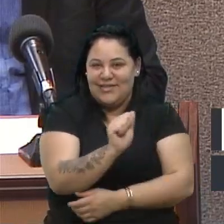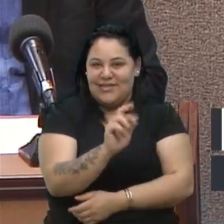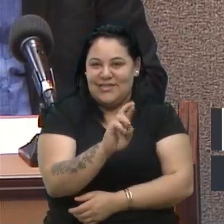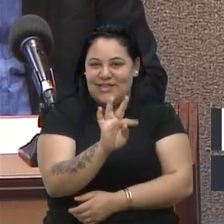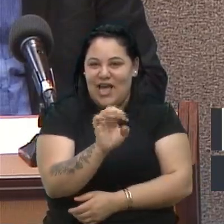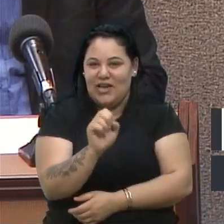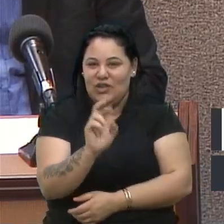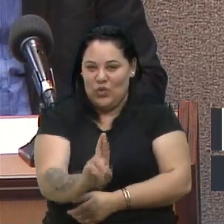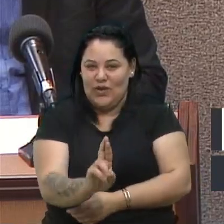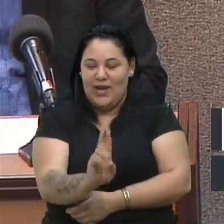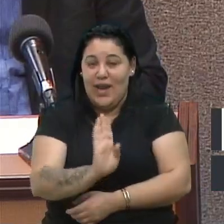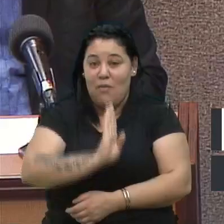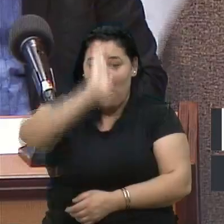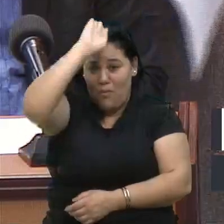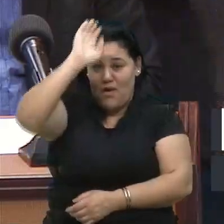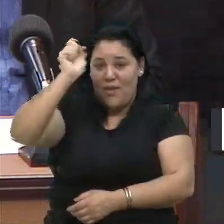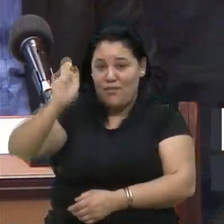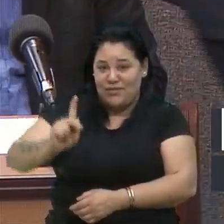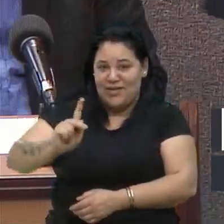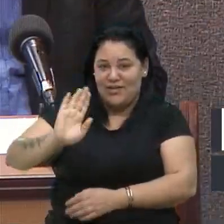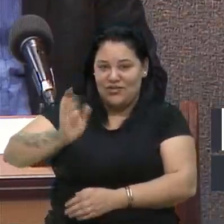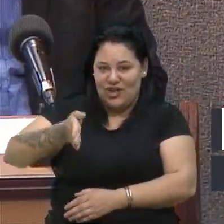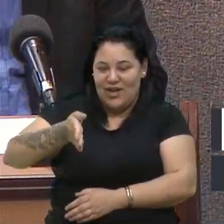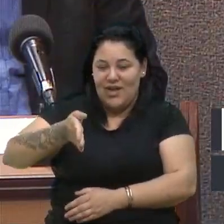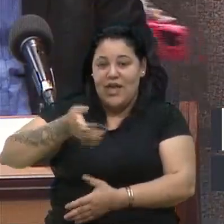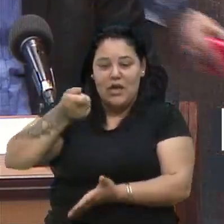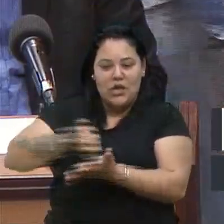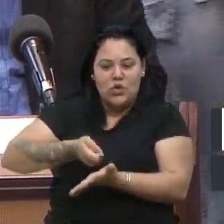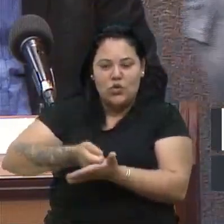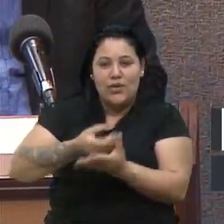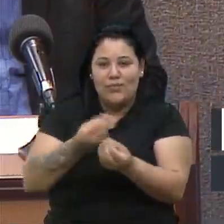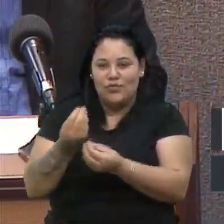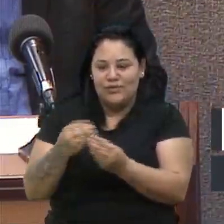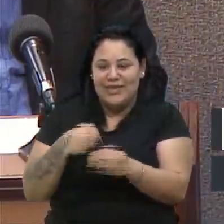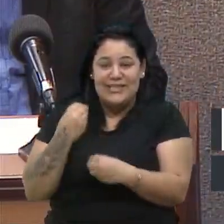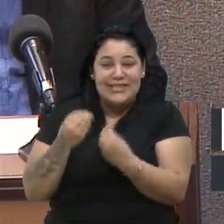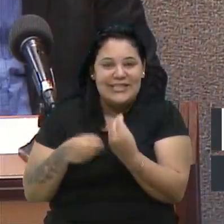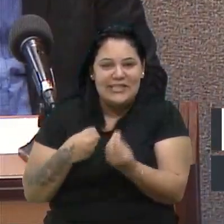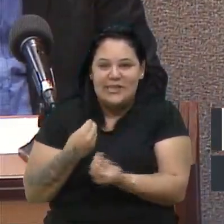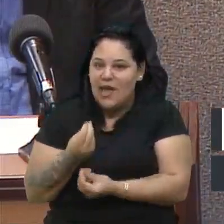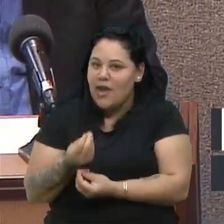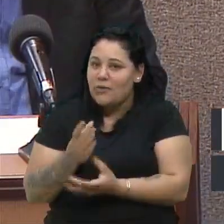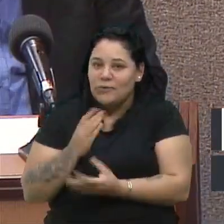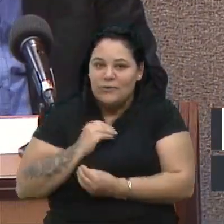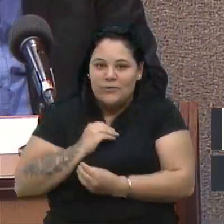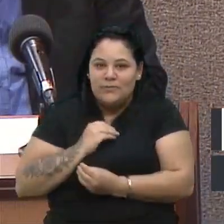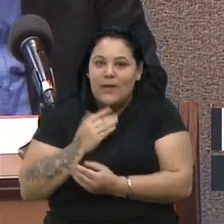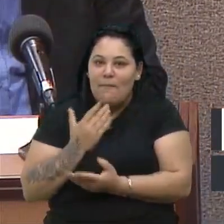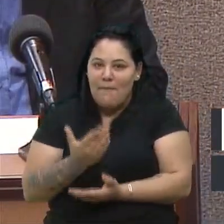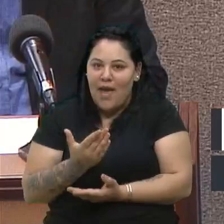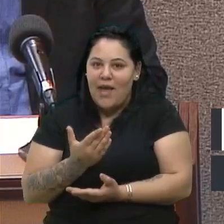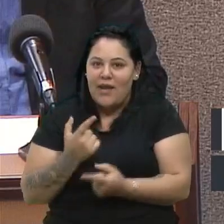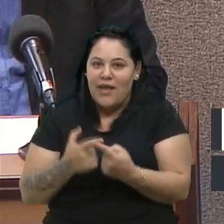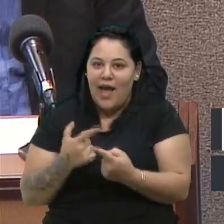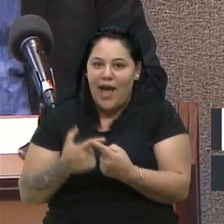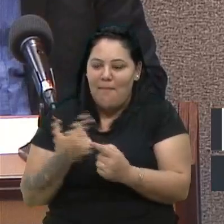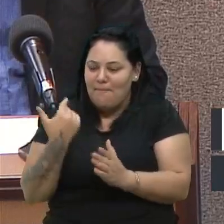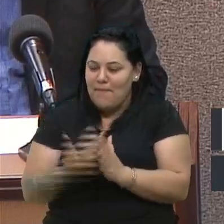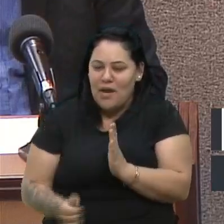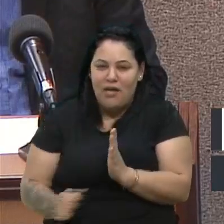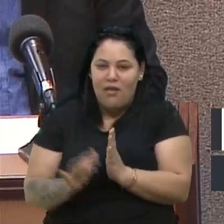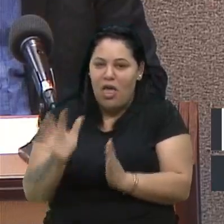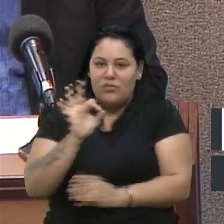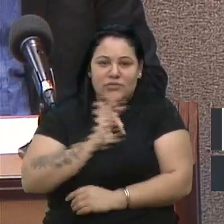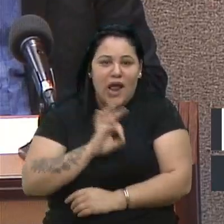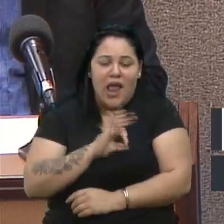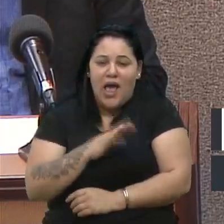aposentado e luta muito e sente na pele a defasagem salarial. Sente na pele a defasagem salarial como um bombeiro